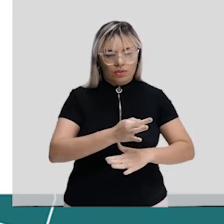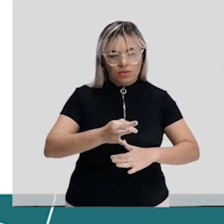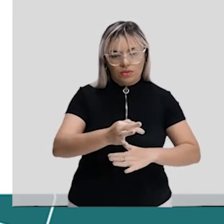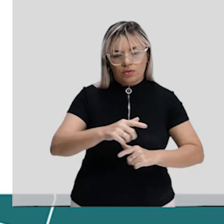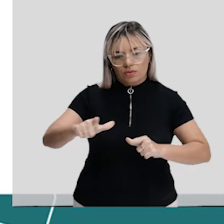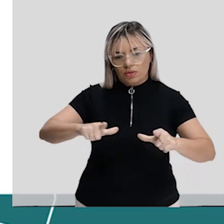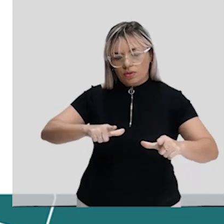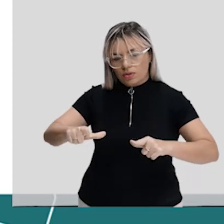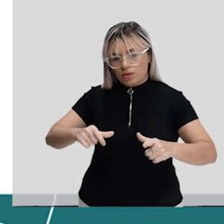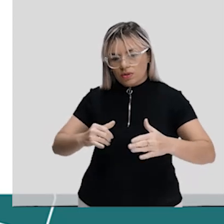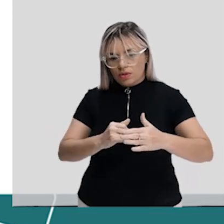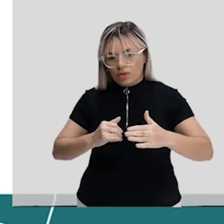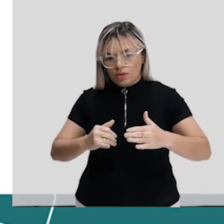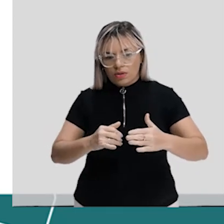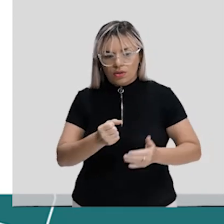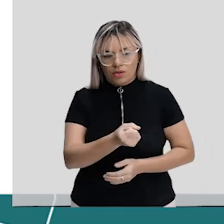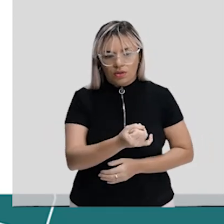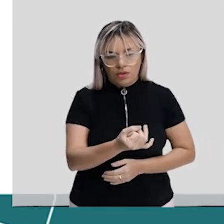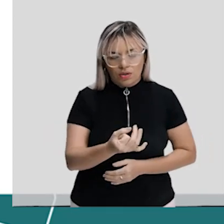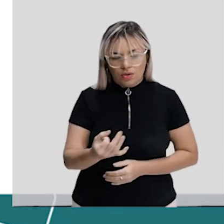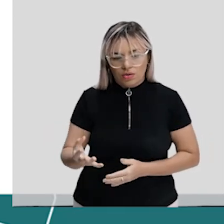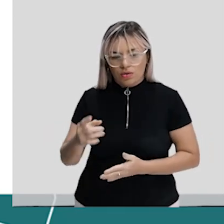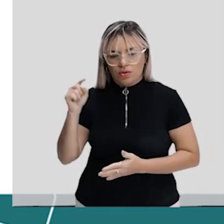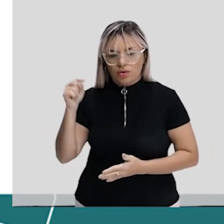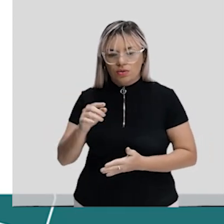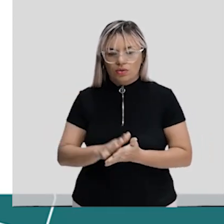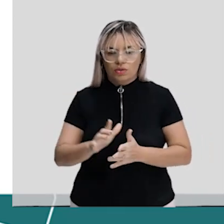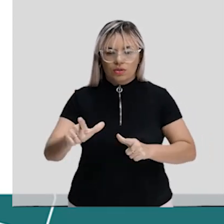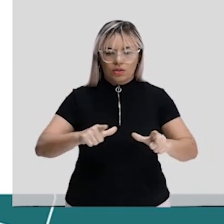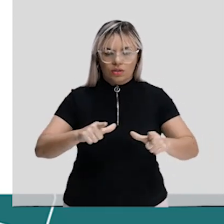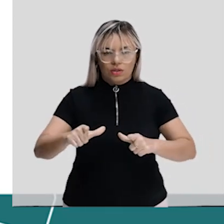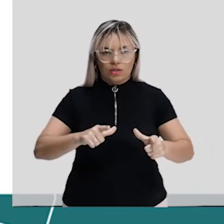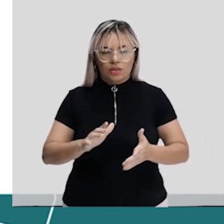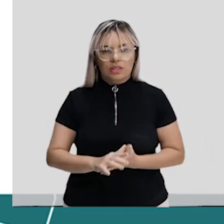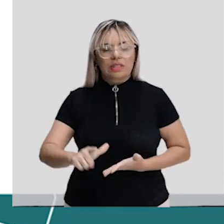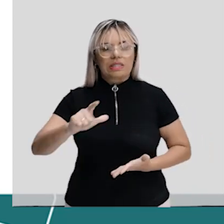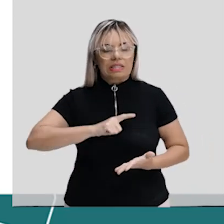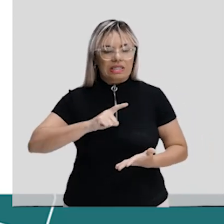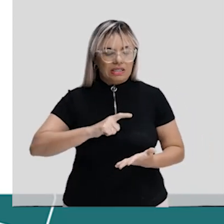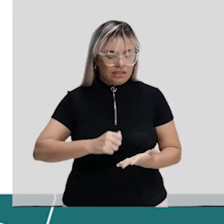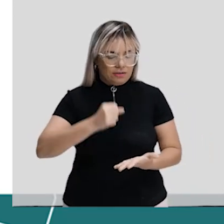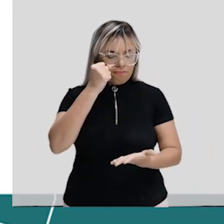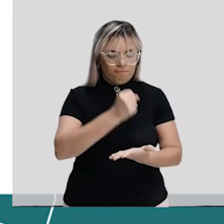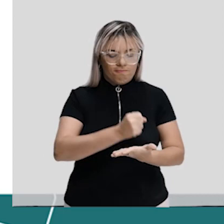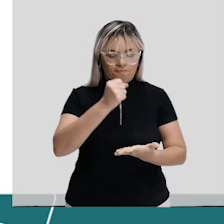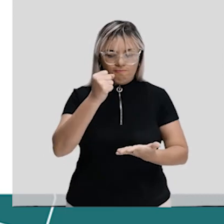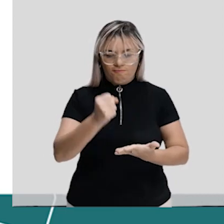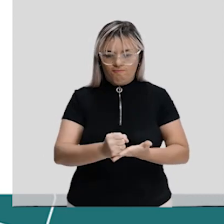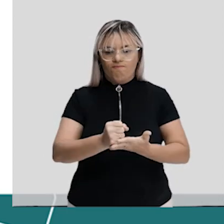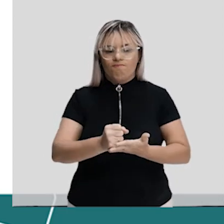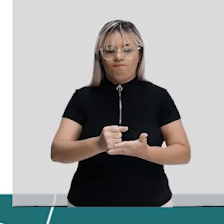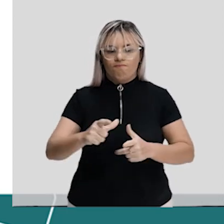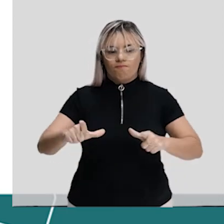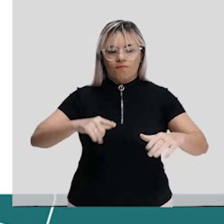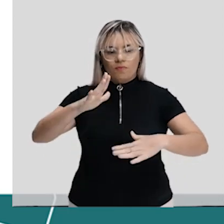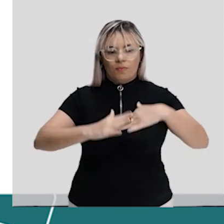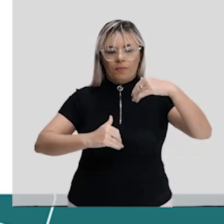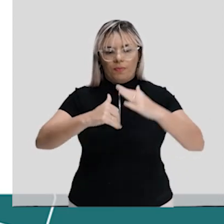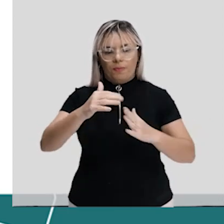de trabalhadores que terá que assinar a carteira profissional é de